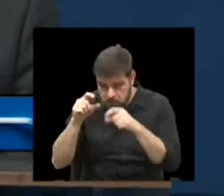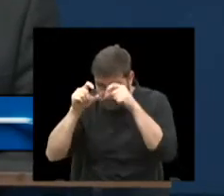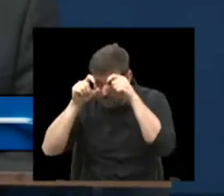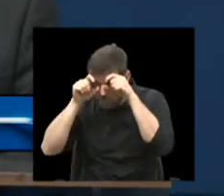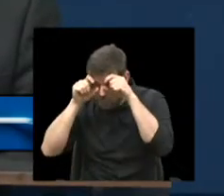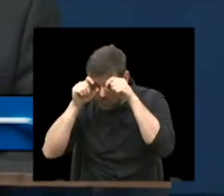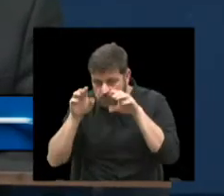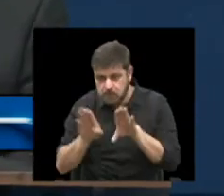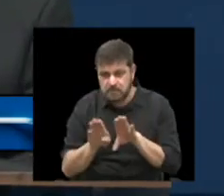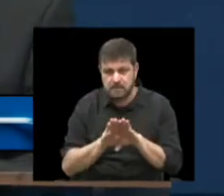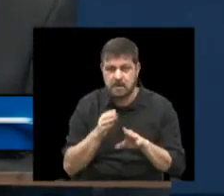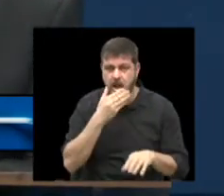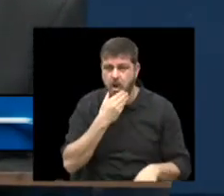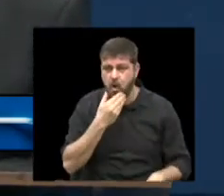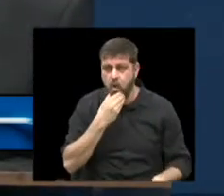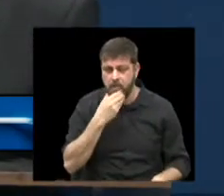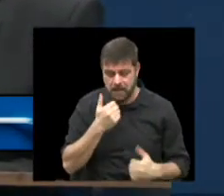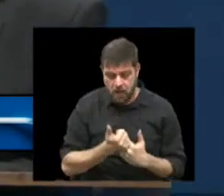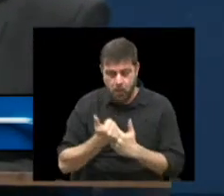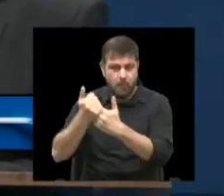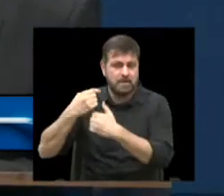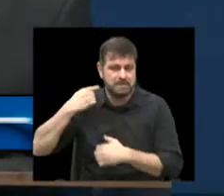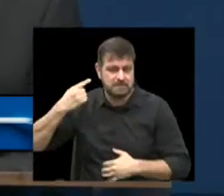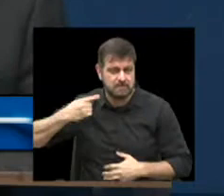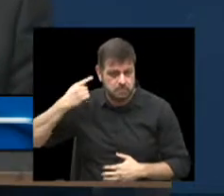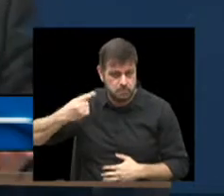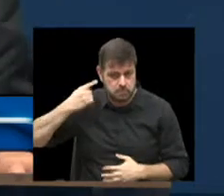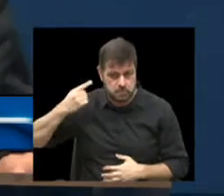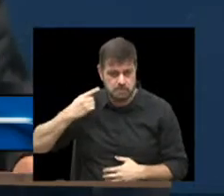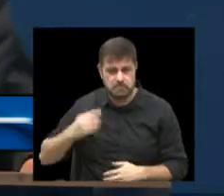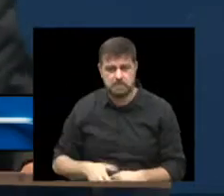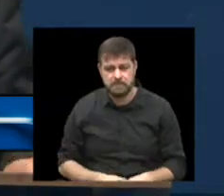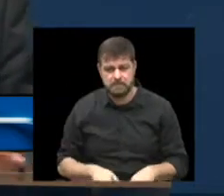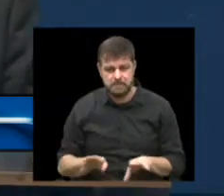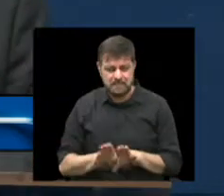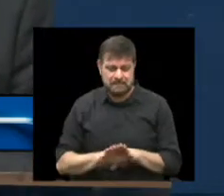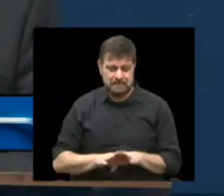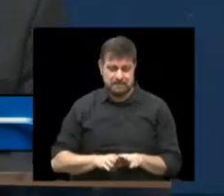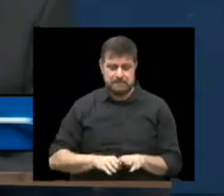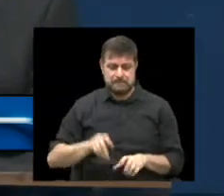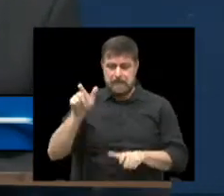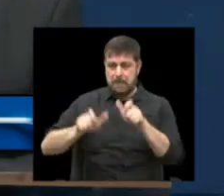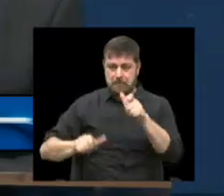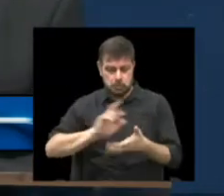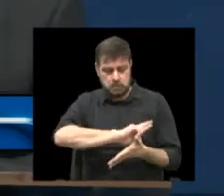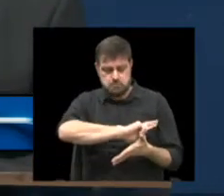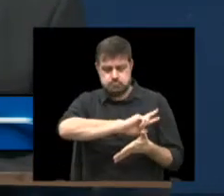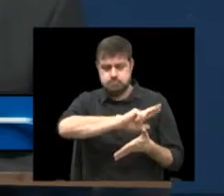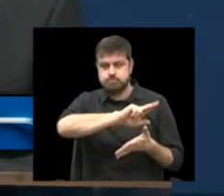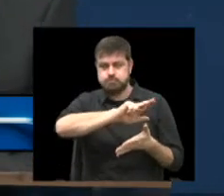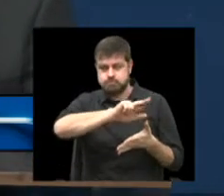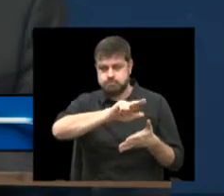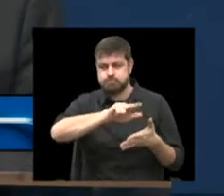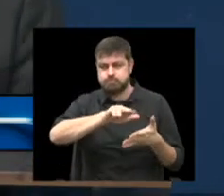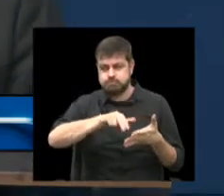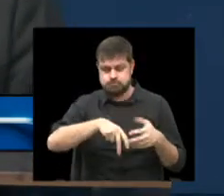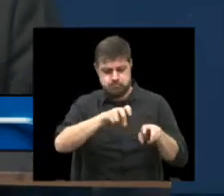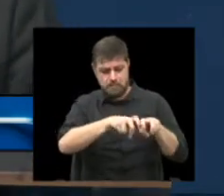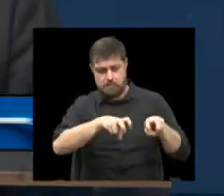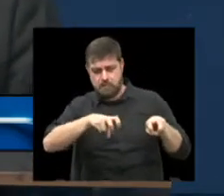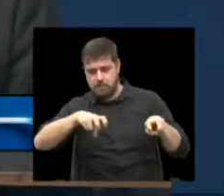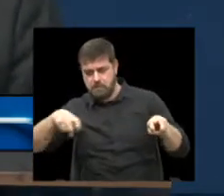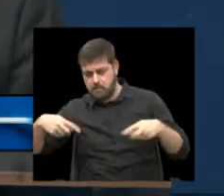da Cunha, assessor jurídico do CBBO. Então, teremos aqui nesta casa essa grande